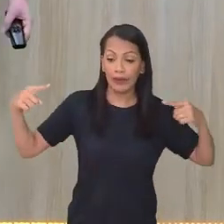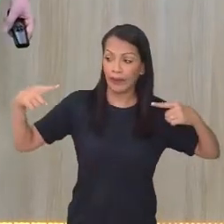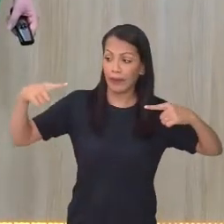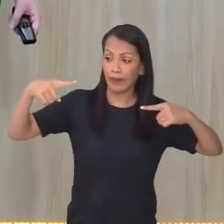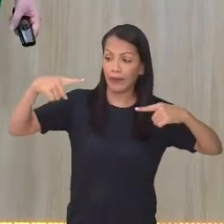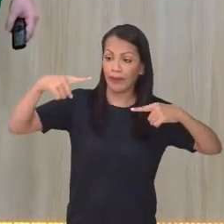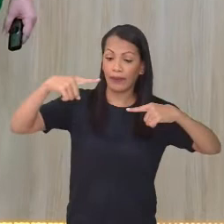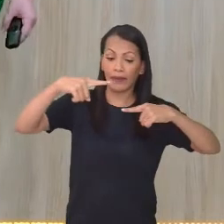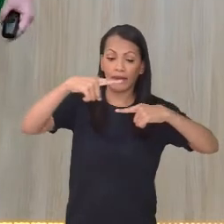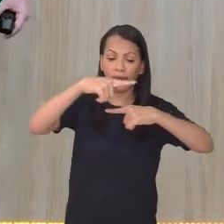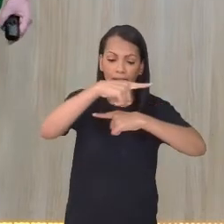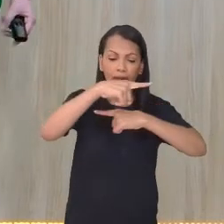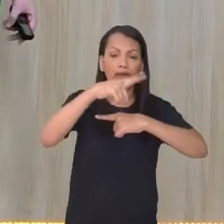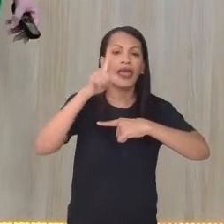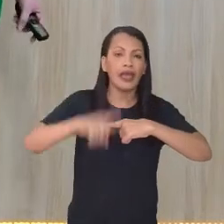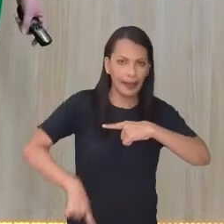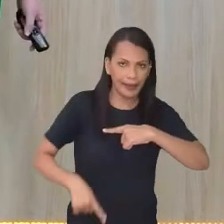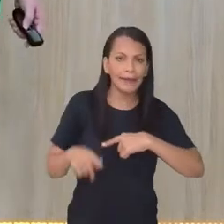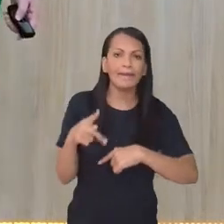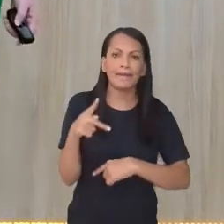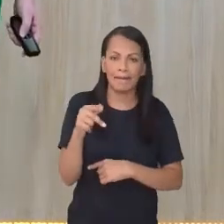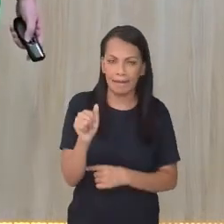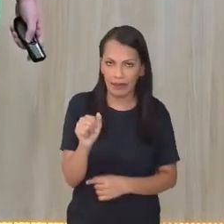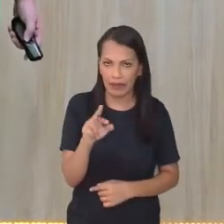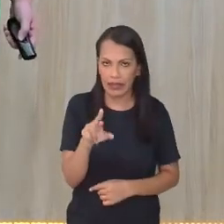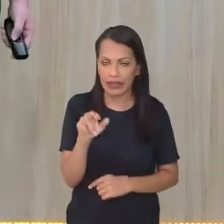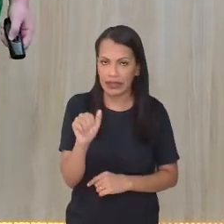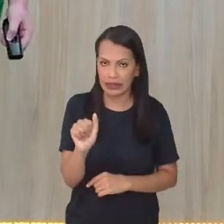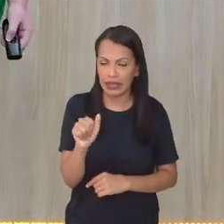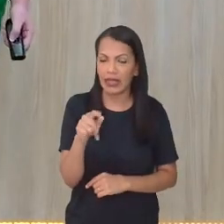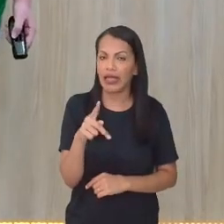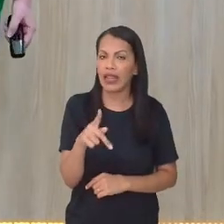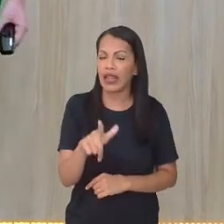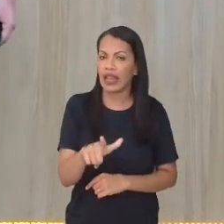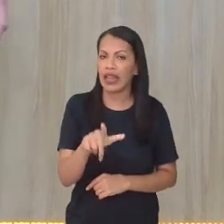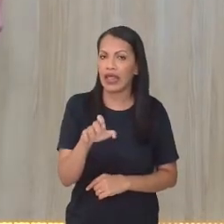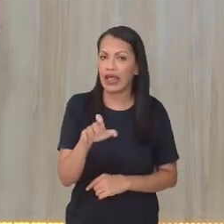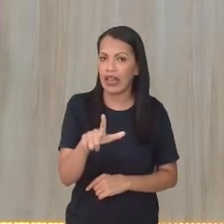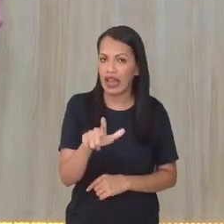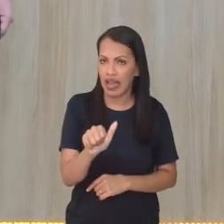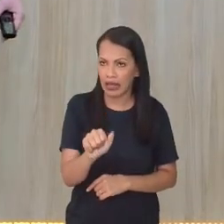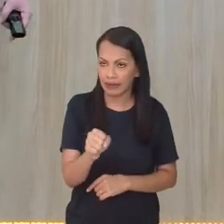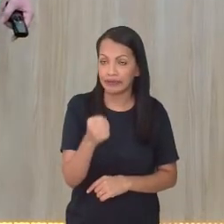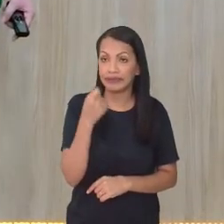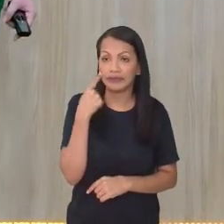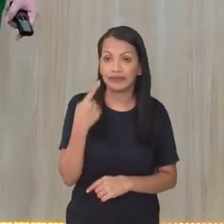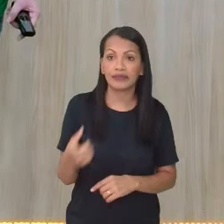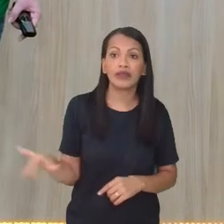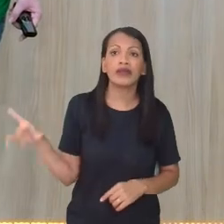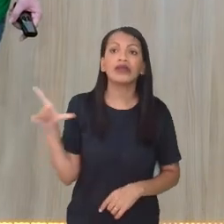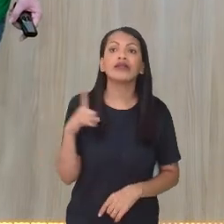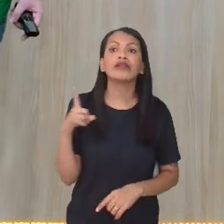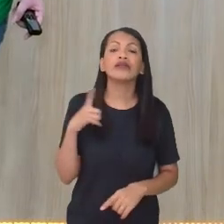retângulo e o quadrado, são compostos de retas paralelas. Temos os